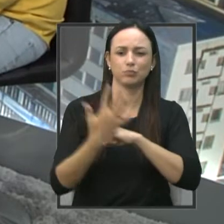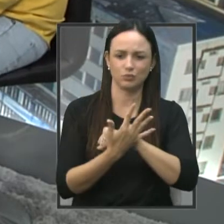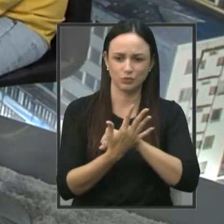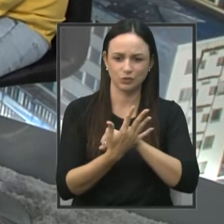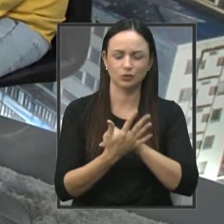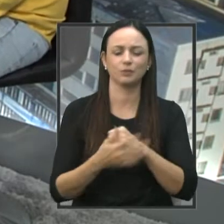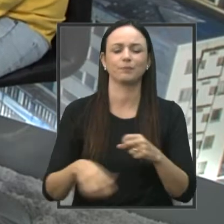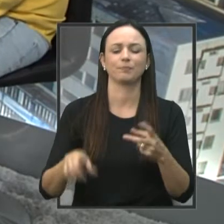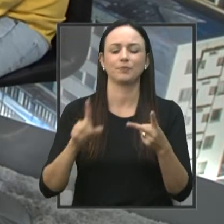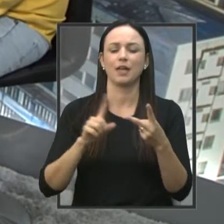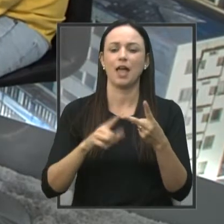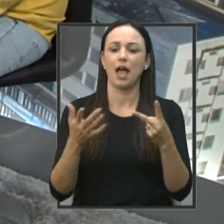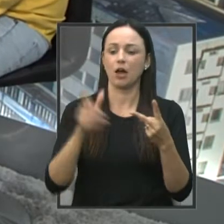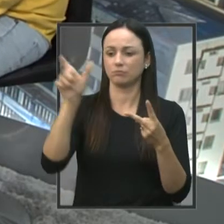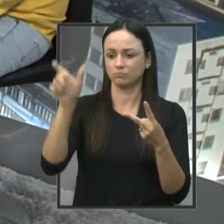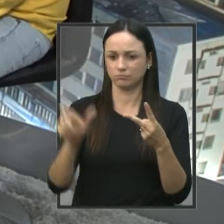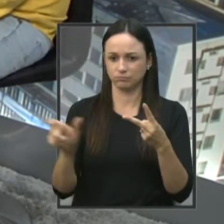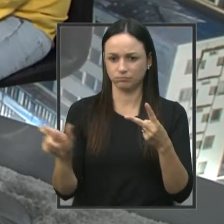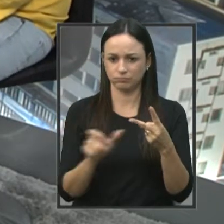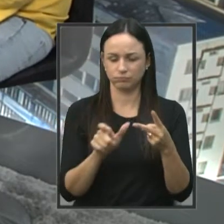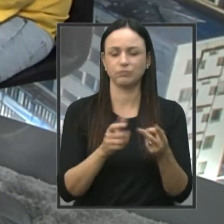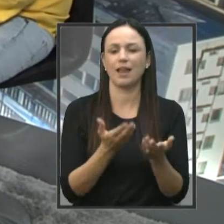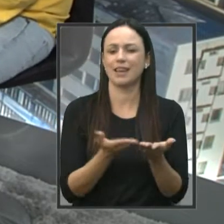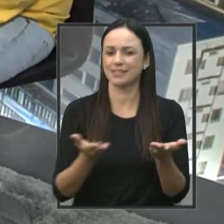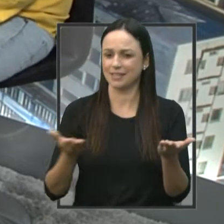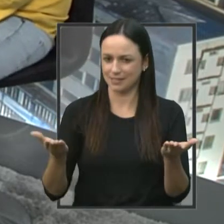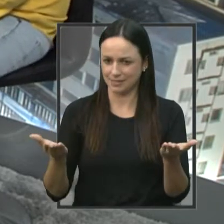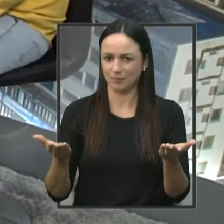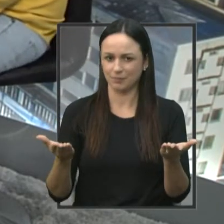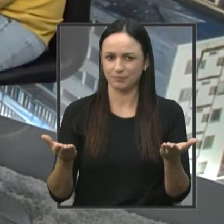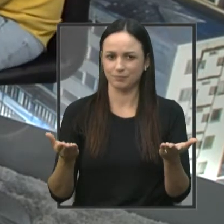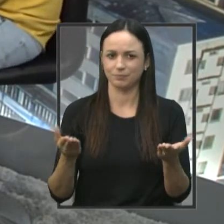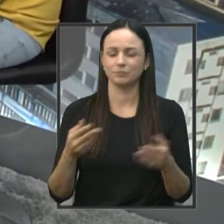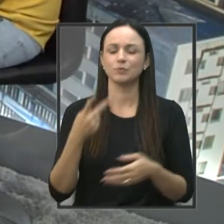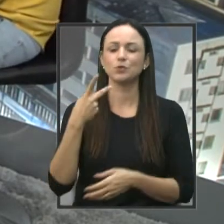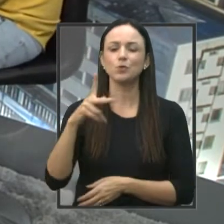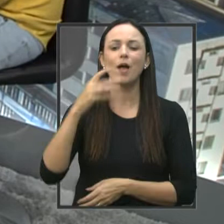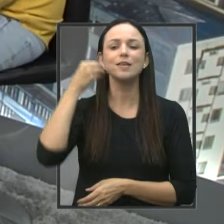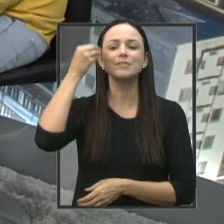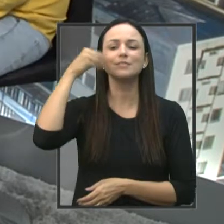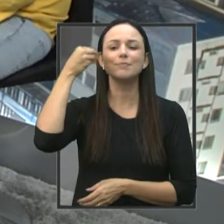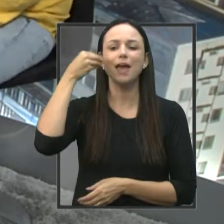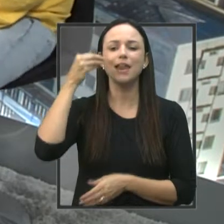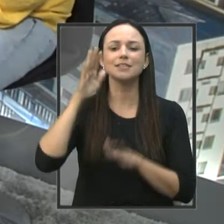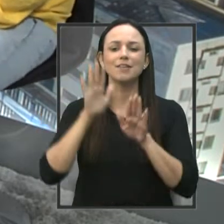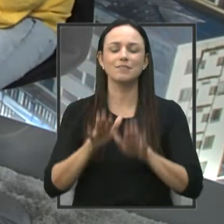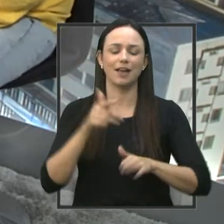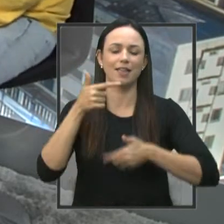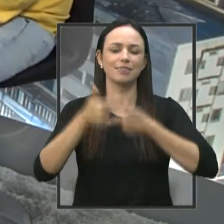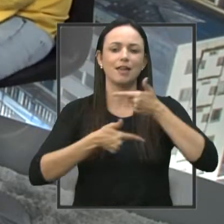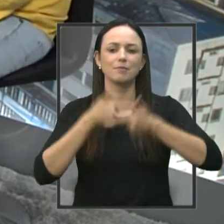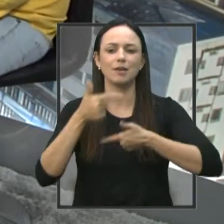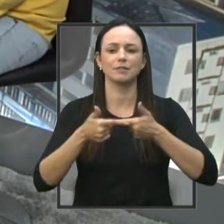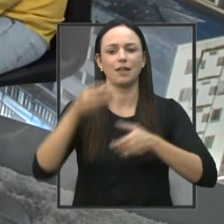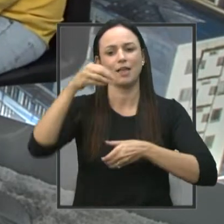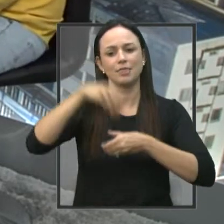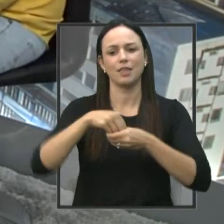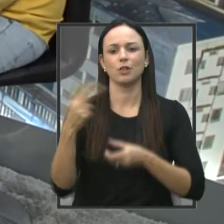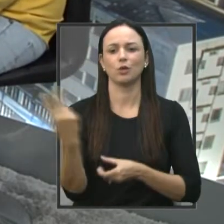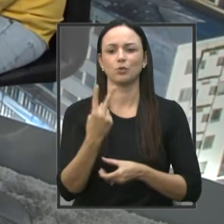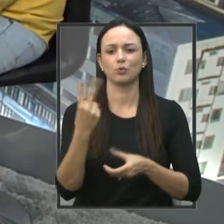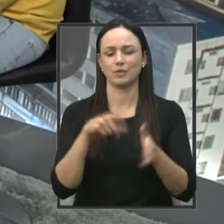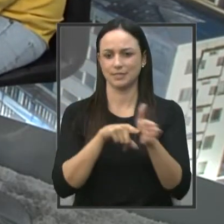agora como membro na SEI dos processos licitatórios. Qual a experiência que fica do trabalho dentro dessas 2